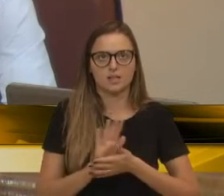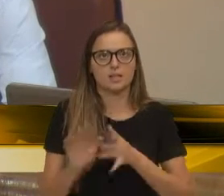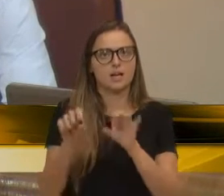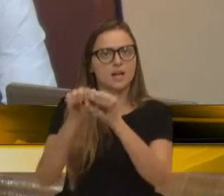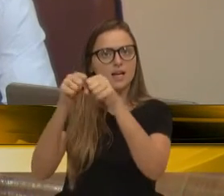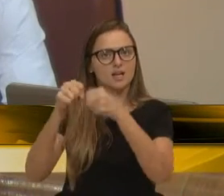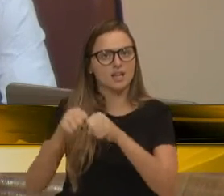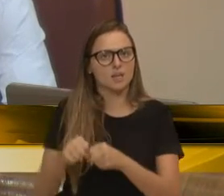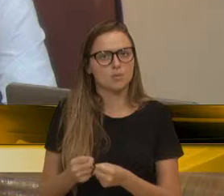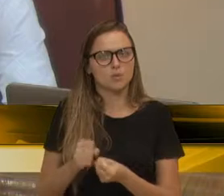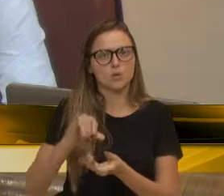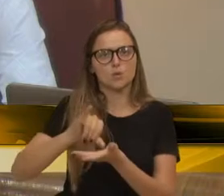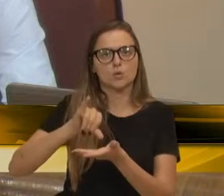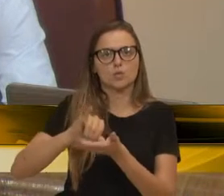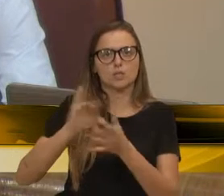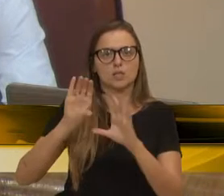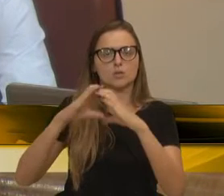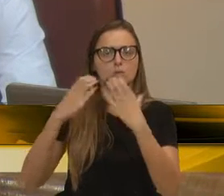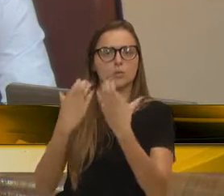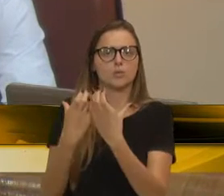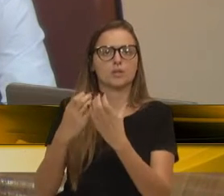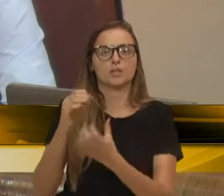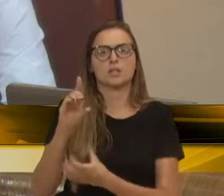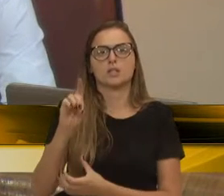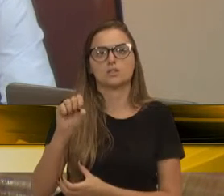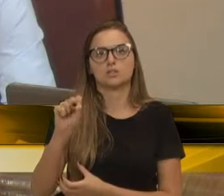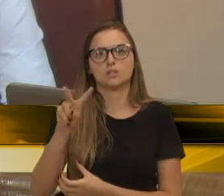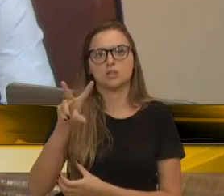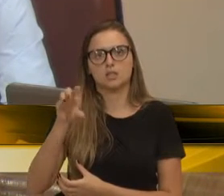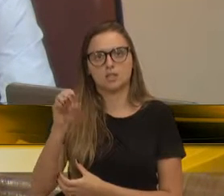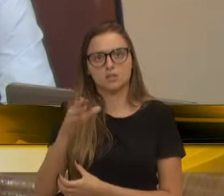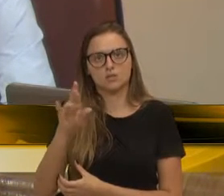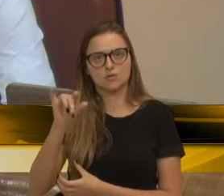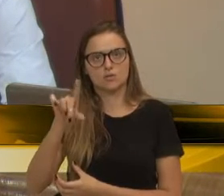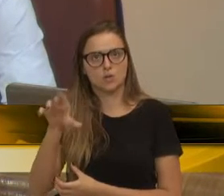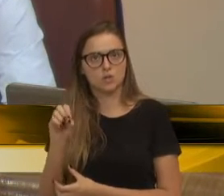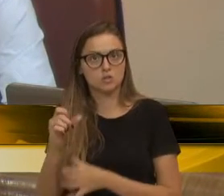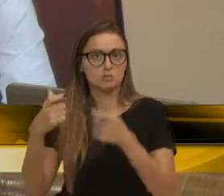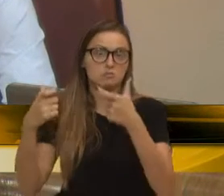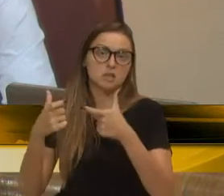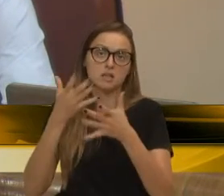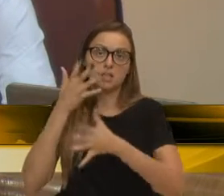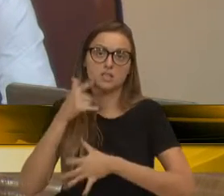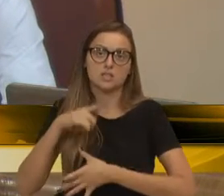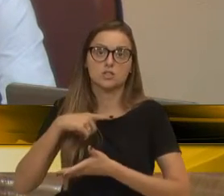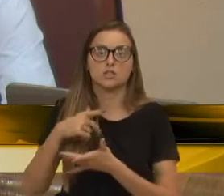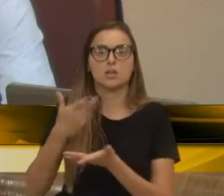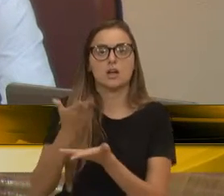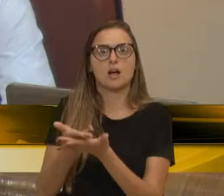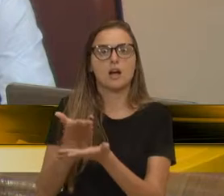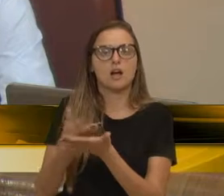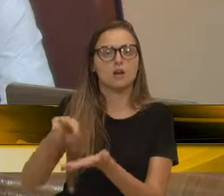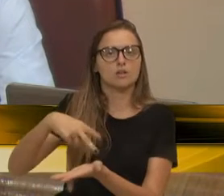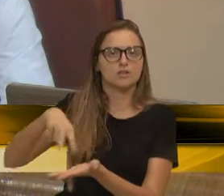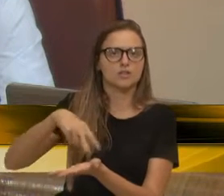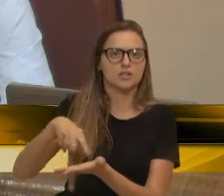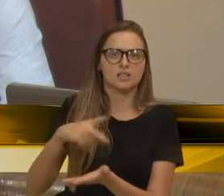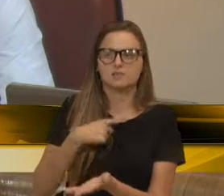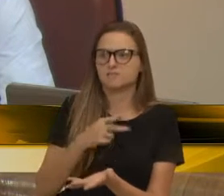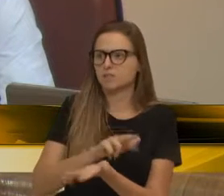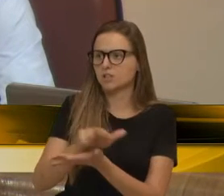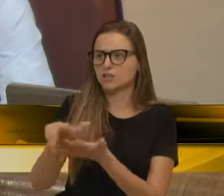do centro comunitário do bairro desvio rizzo quando crianças estavam tendo aulas de dança no local há várias outras situações nessa